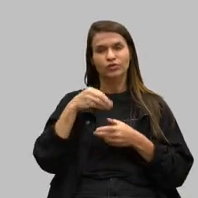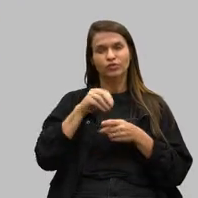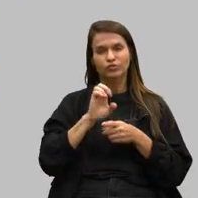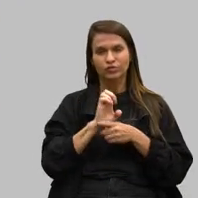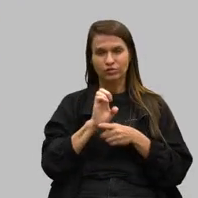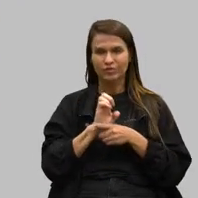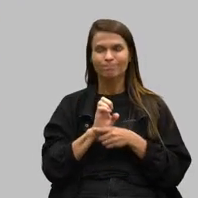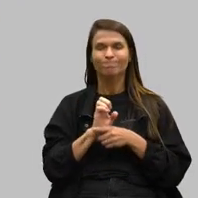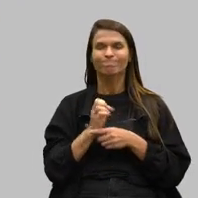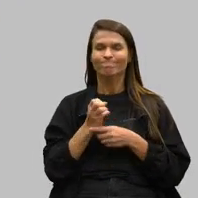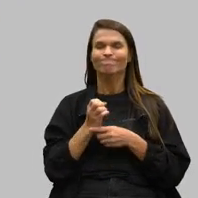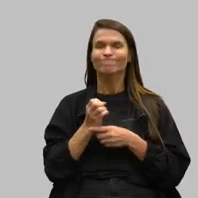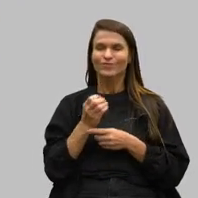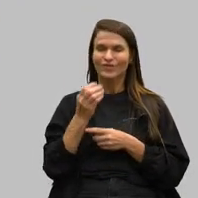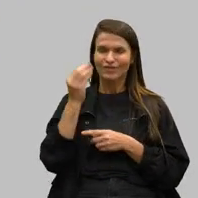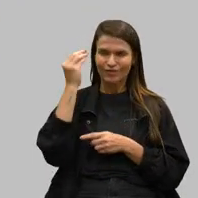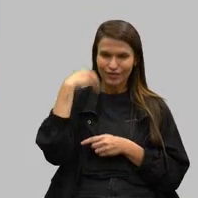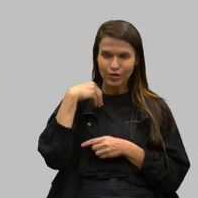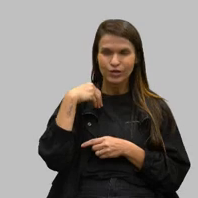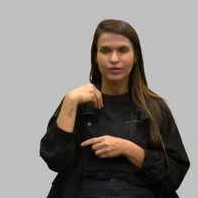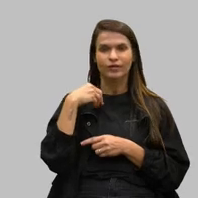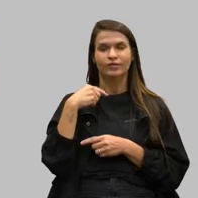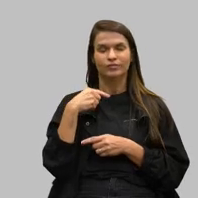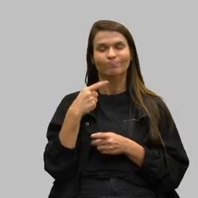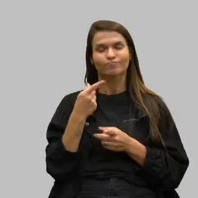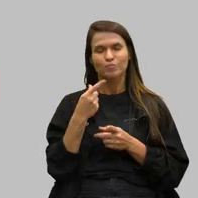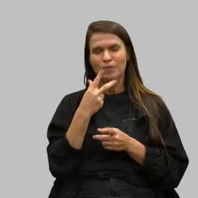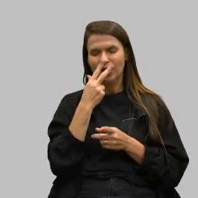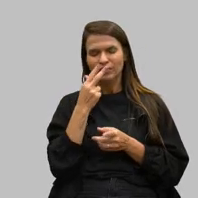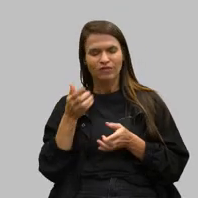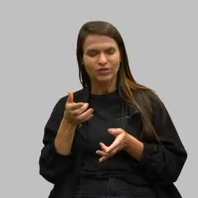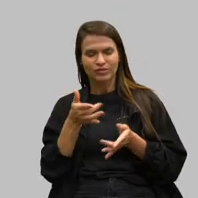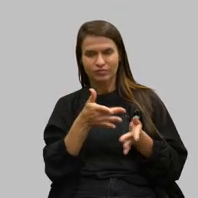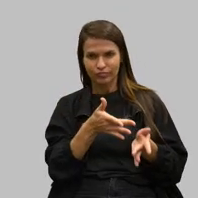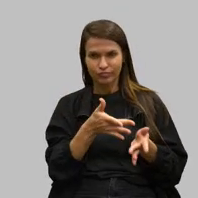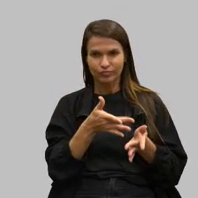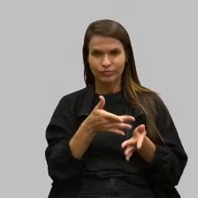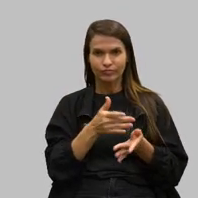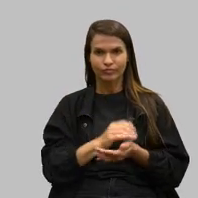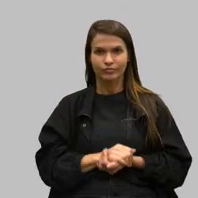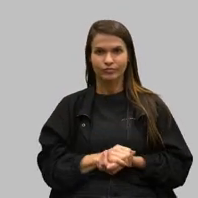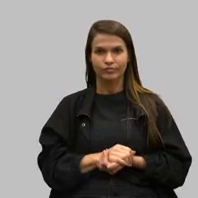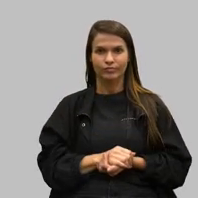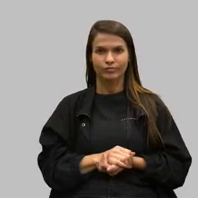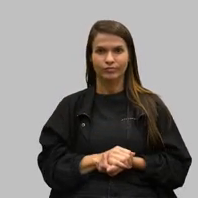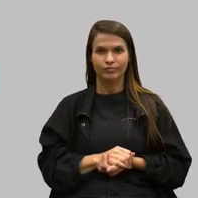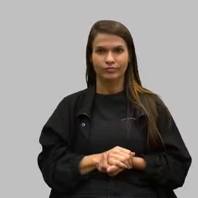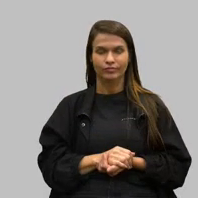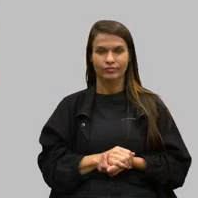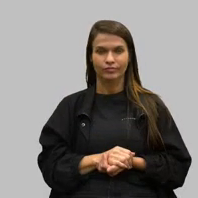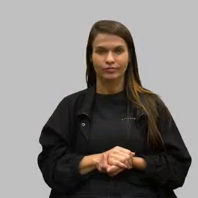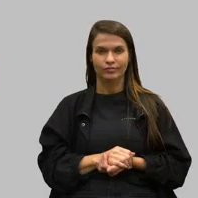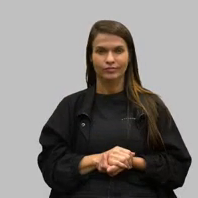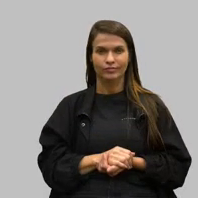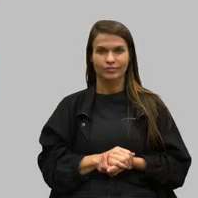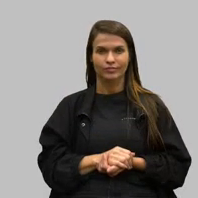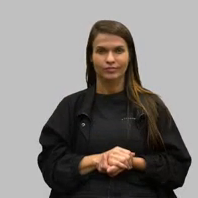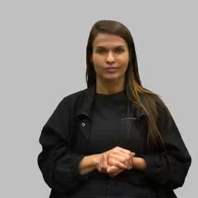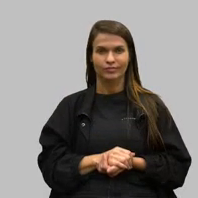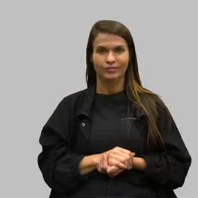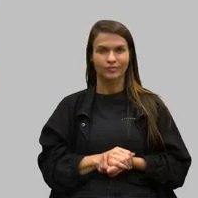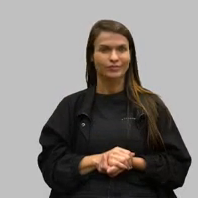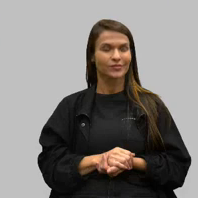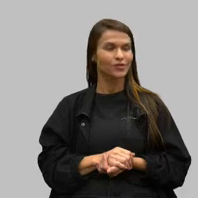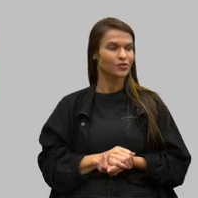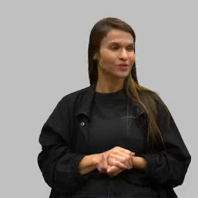precária, o tanto que a saúde do nosso estado estava esquecida. E estou vivendo hoje uma nova realidade, uma realidade onde todos